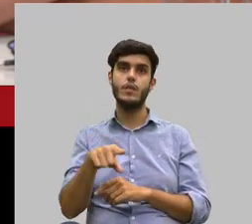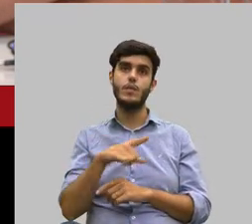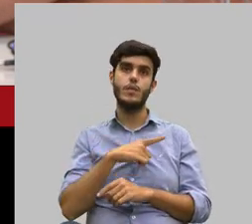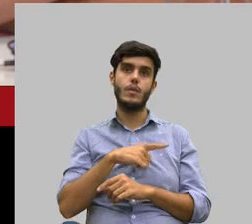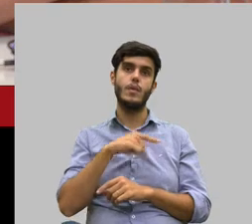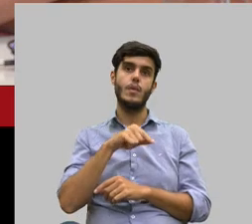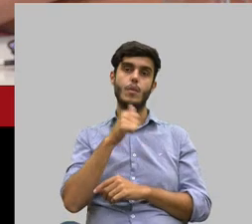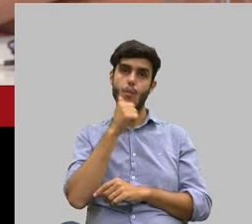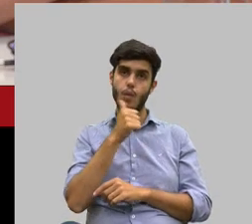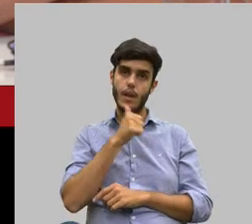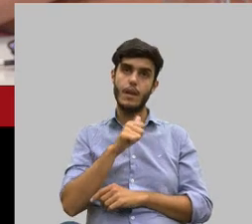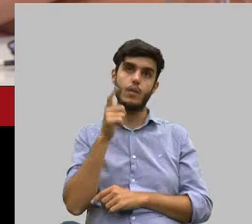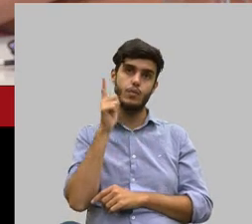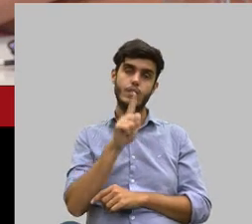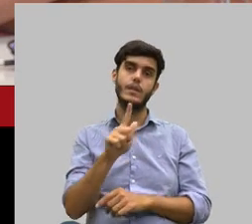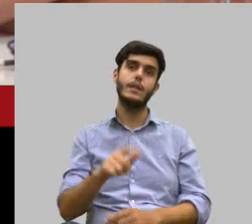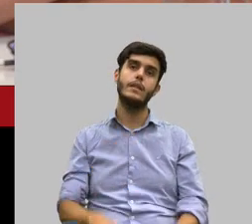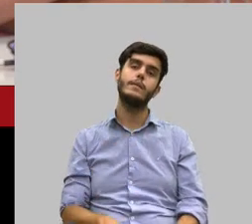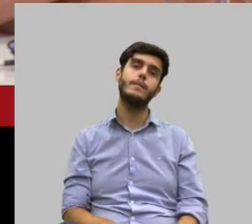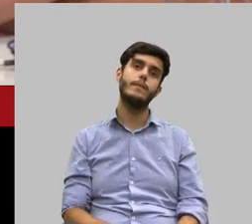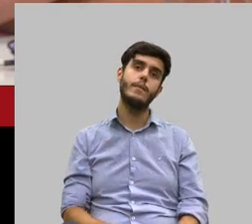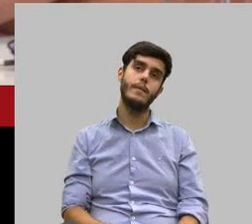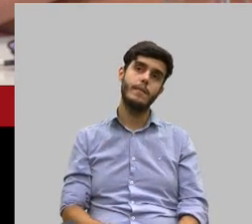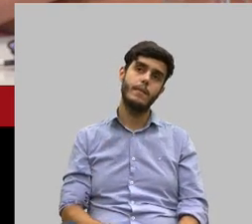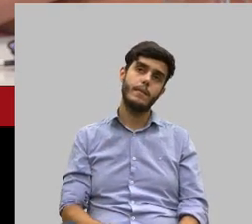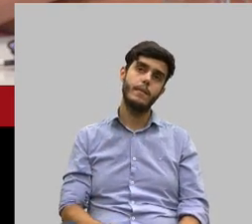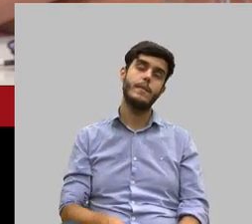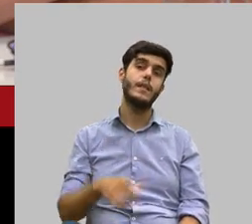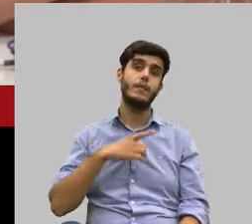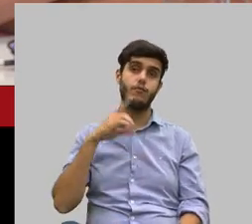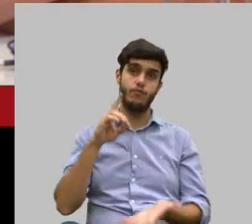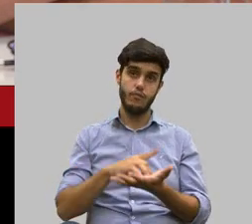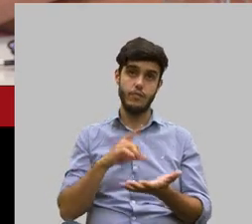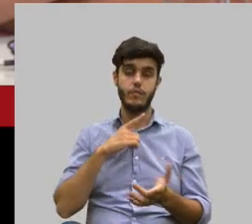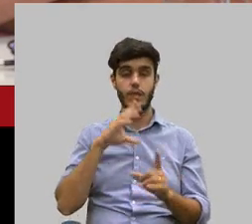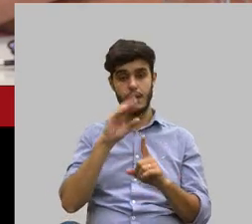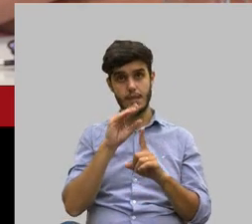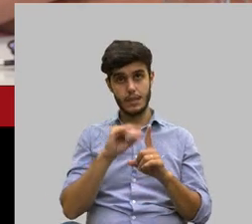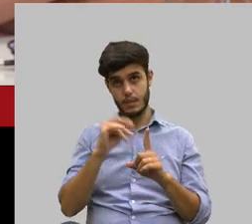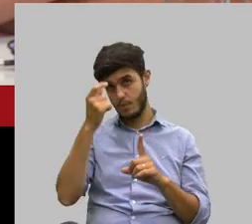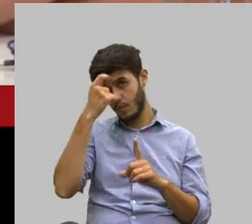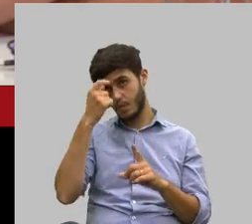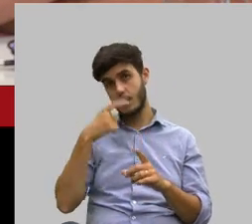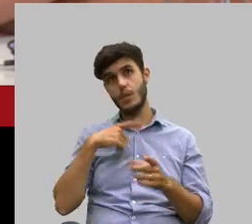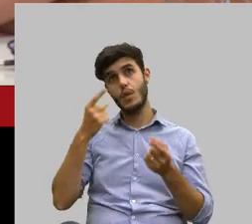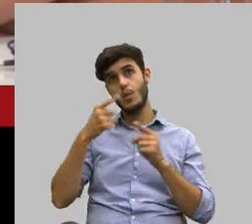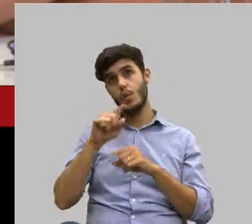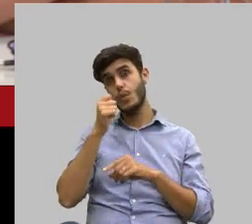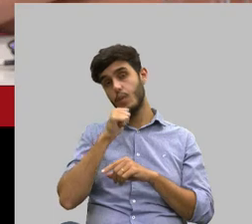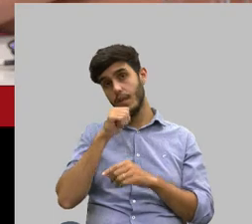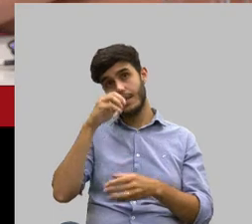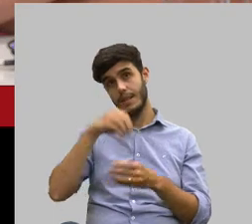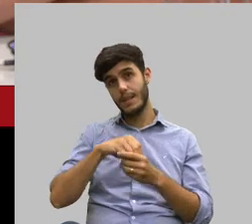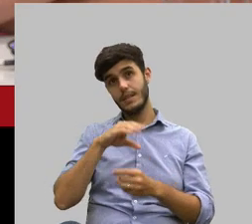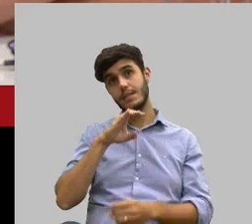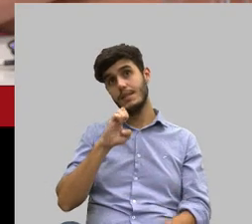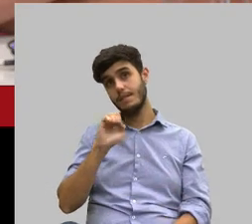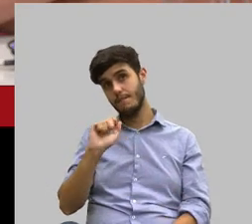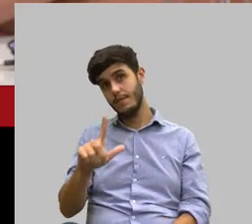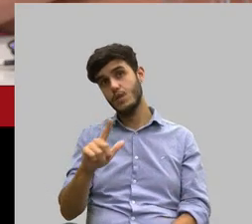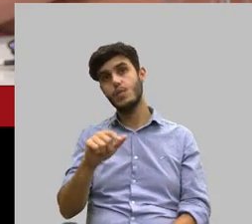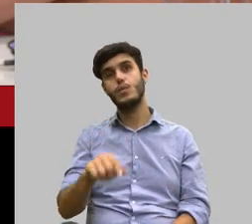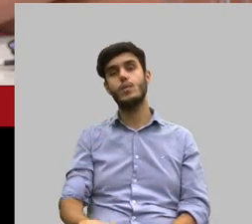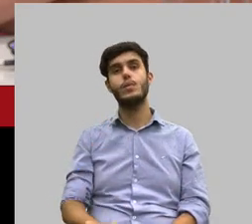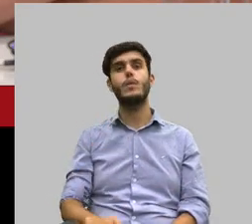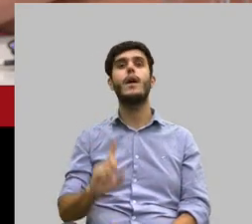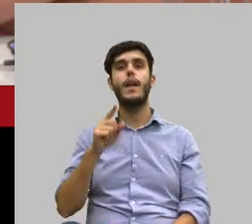sendo ocupado por mulheres de realmente corresponder ao sede moral que é praticado contra as mulheres da Polícia Civil é praticado contra